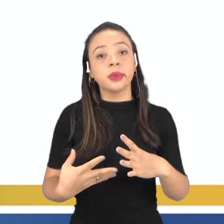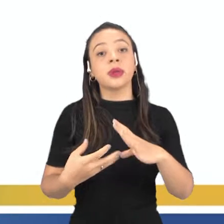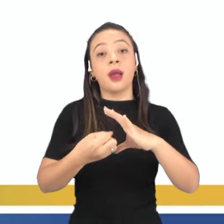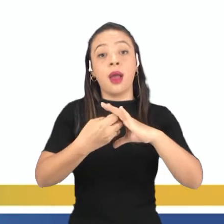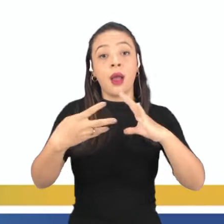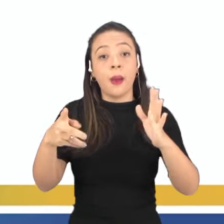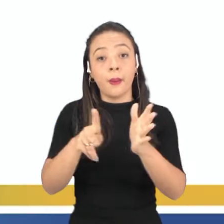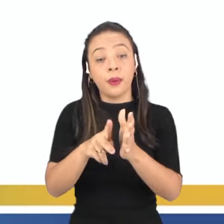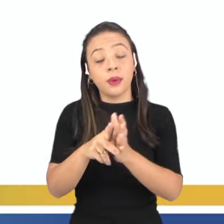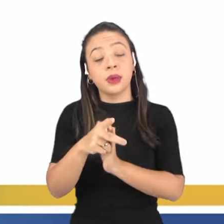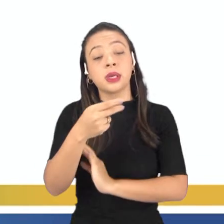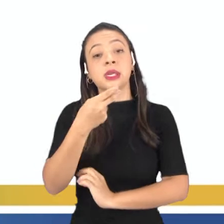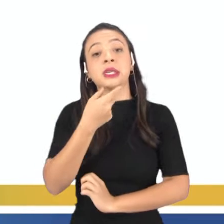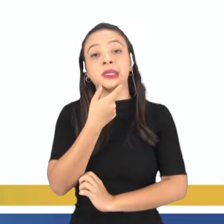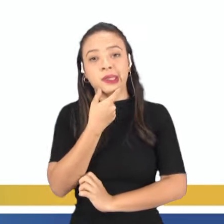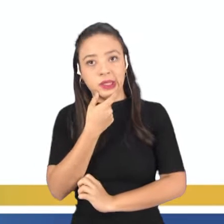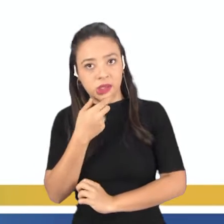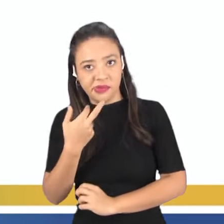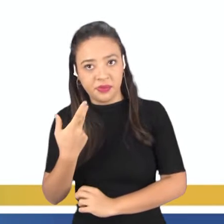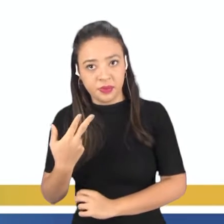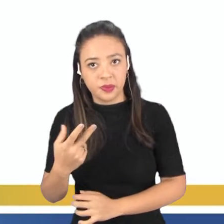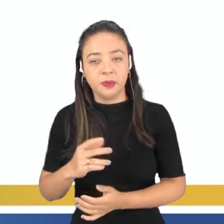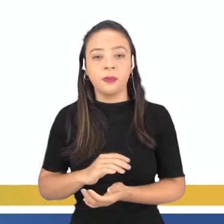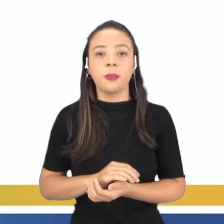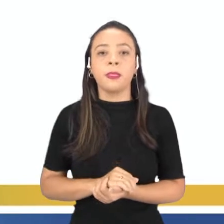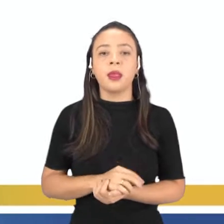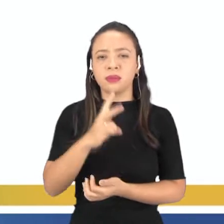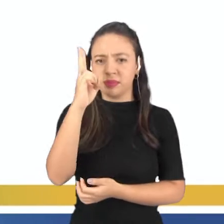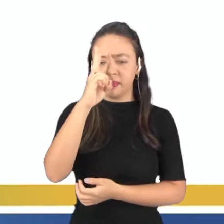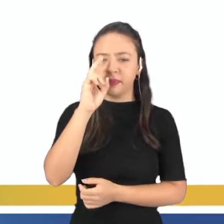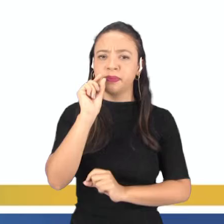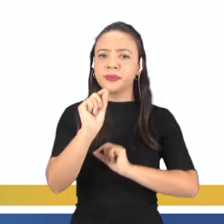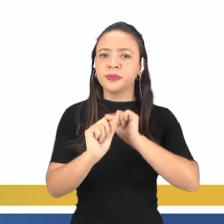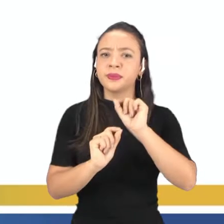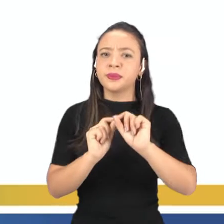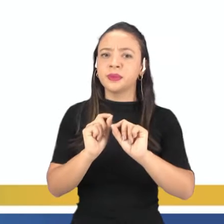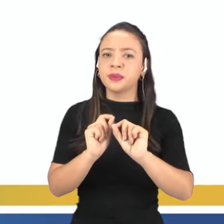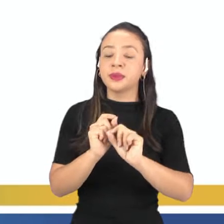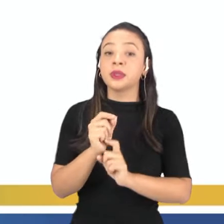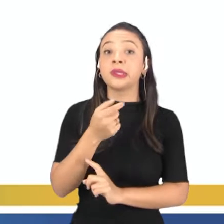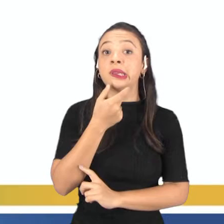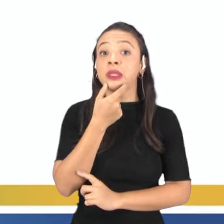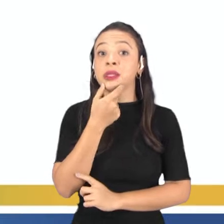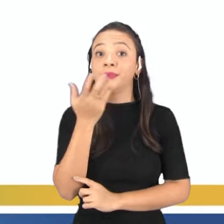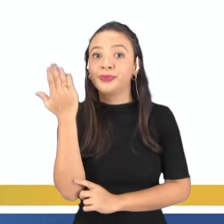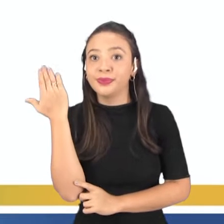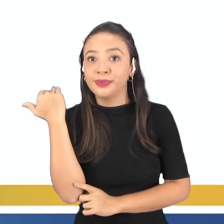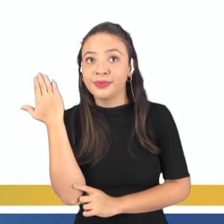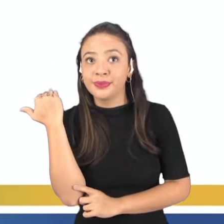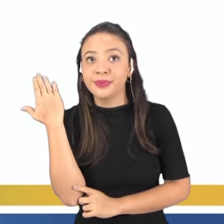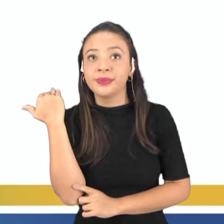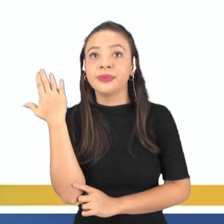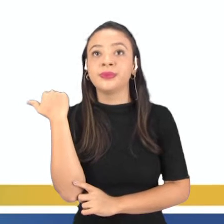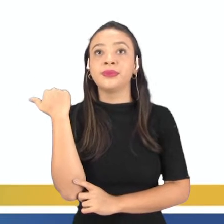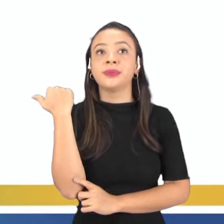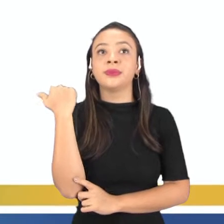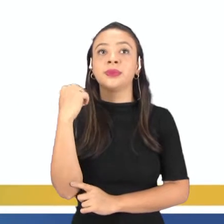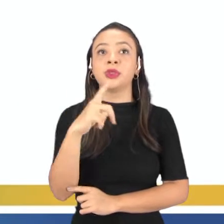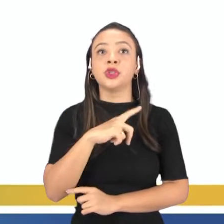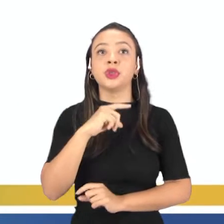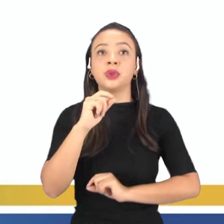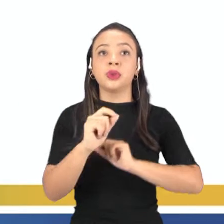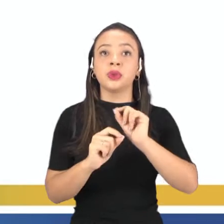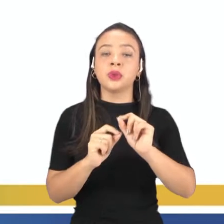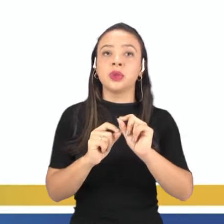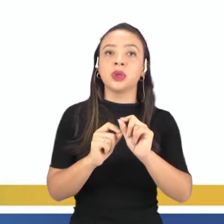essa formação da língua inglesa, certo? Então vamos iniciar relembrando um pouquinho aí sobre o inglês antigo. O inglês antigo, ele abrangeu os períodos